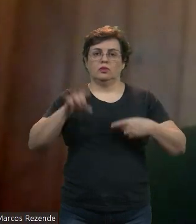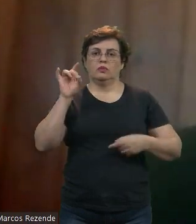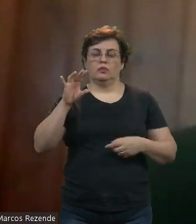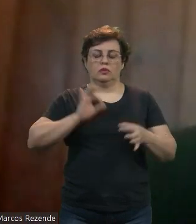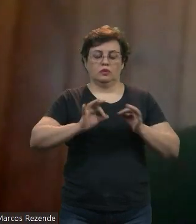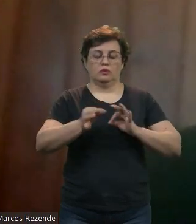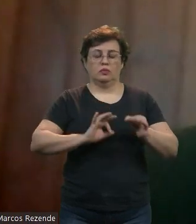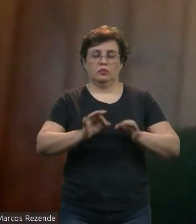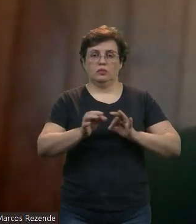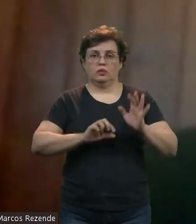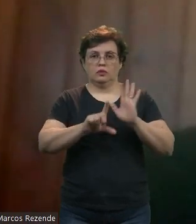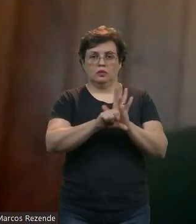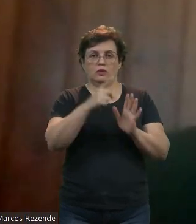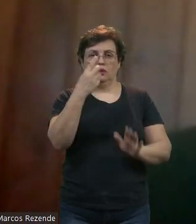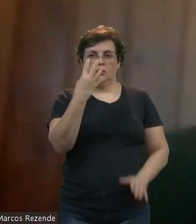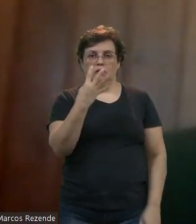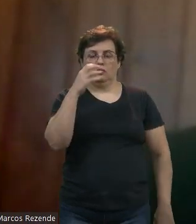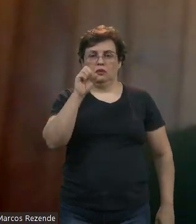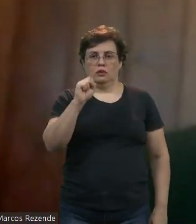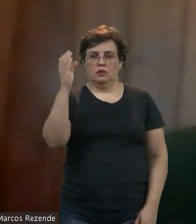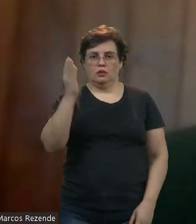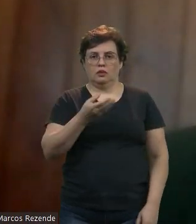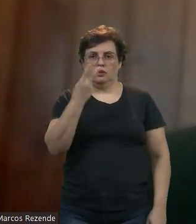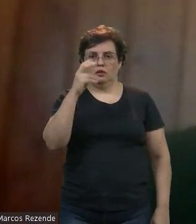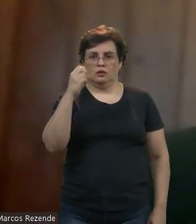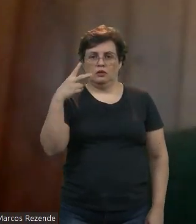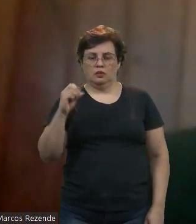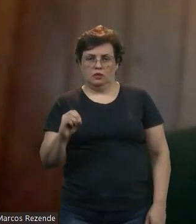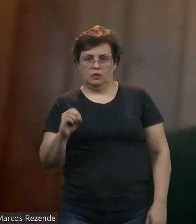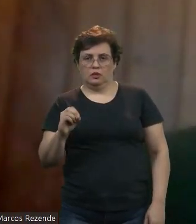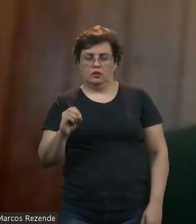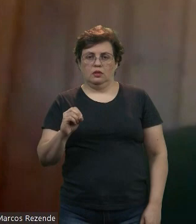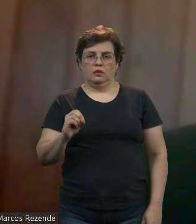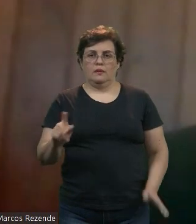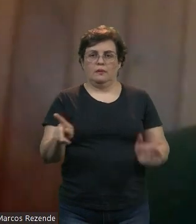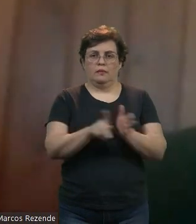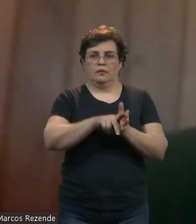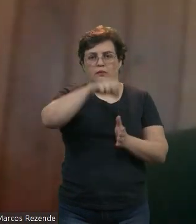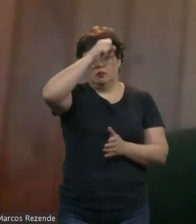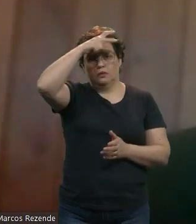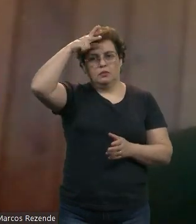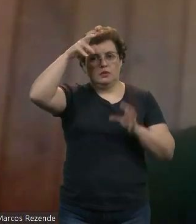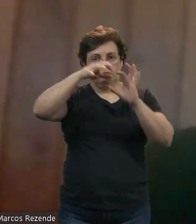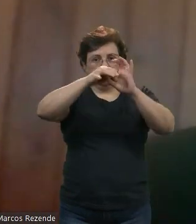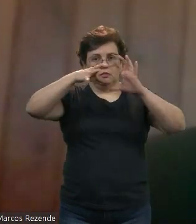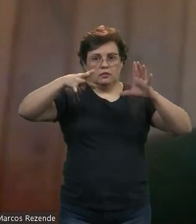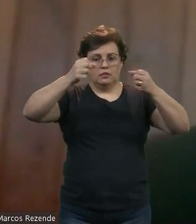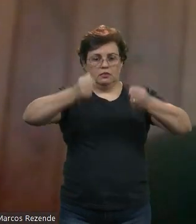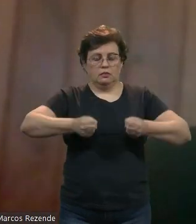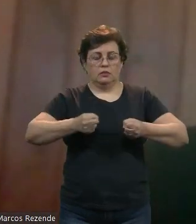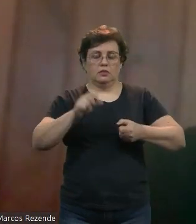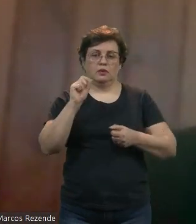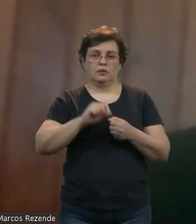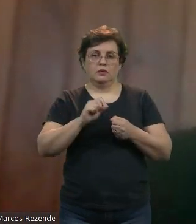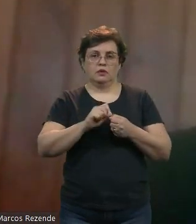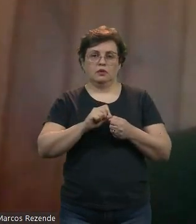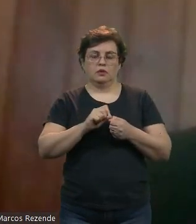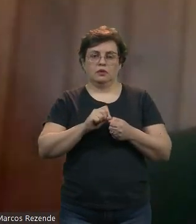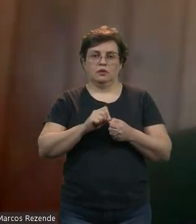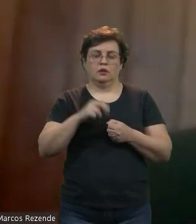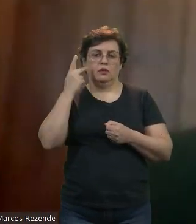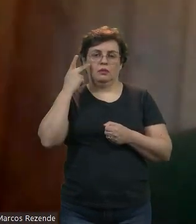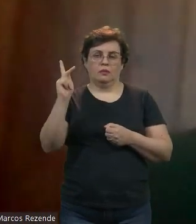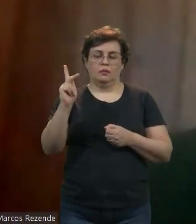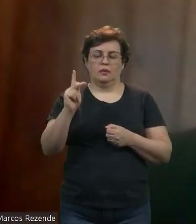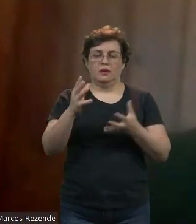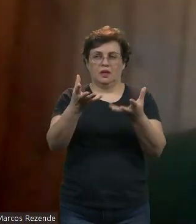projeto de lei 48 de 2020 da Prefeitura Municipal, autorizando o Poder Executivo a abrir